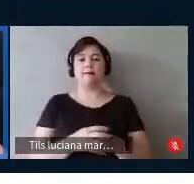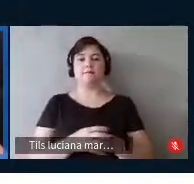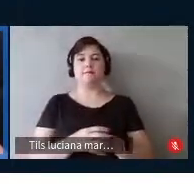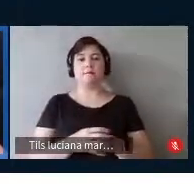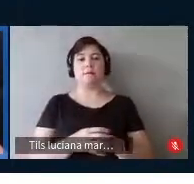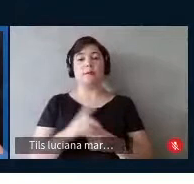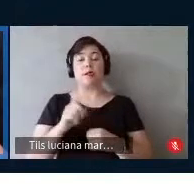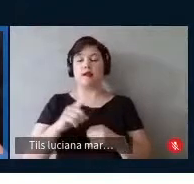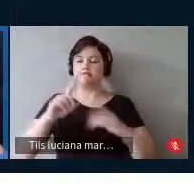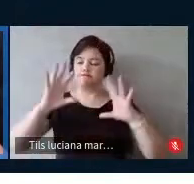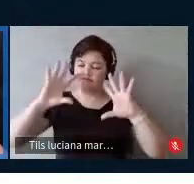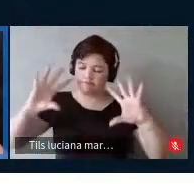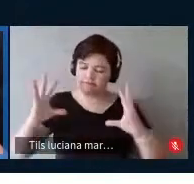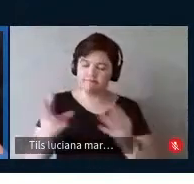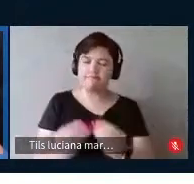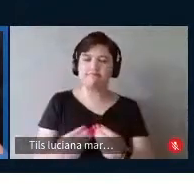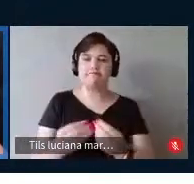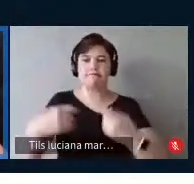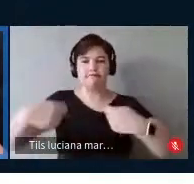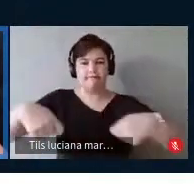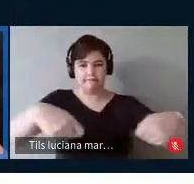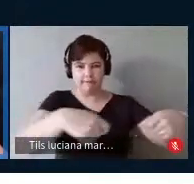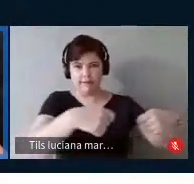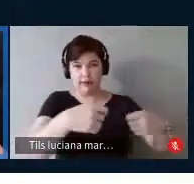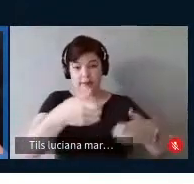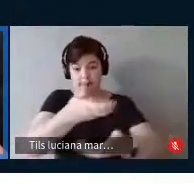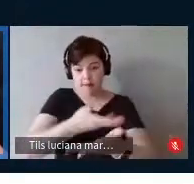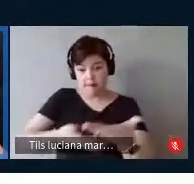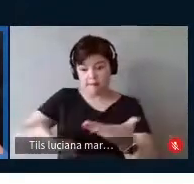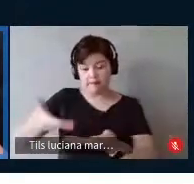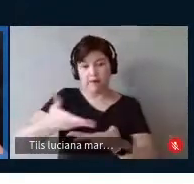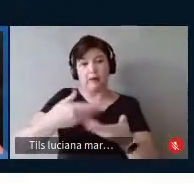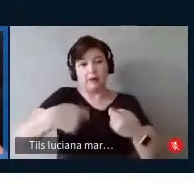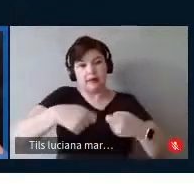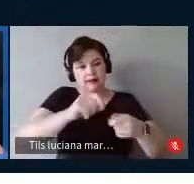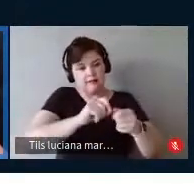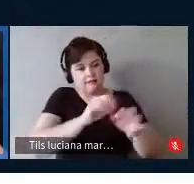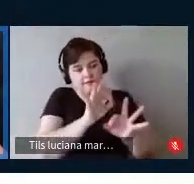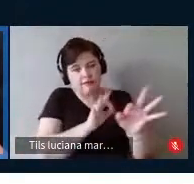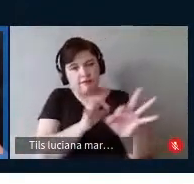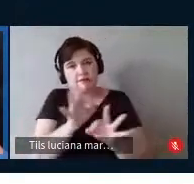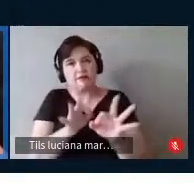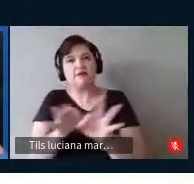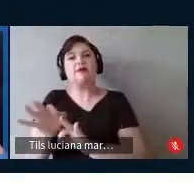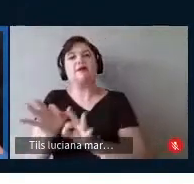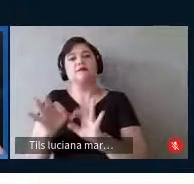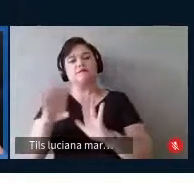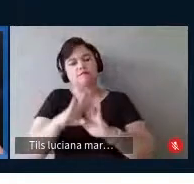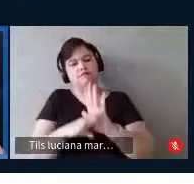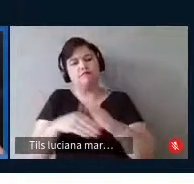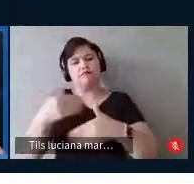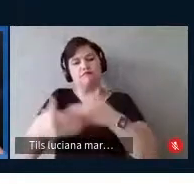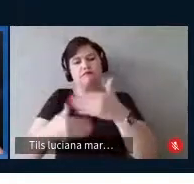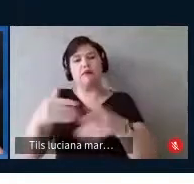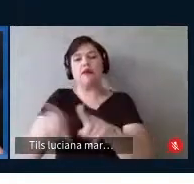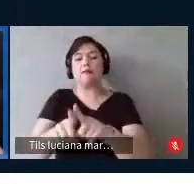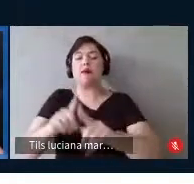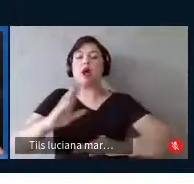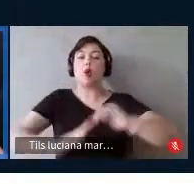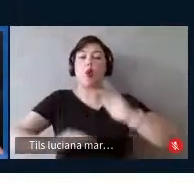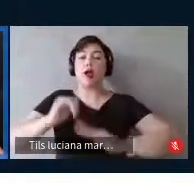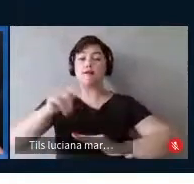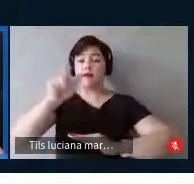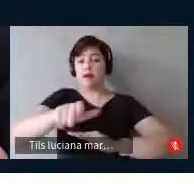uma congruência entre demandas de tarefas, ou seja, os desempenhos e padrões, e as qualificações do